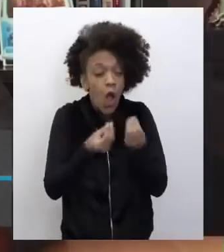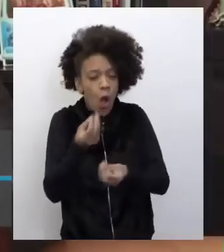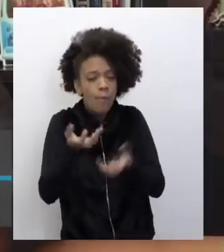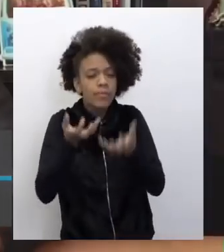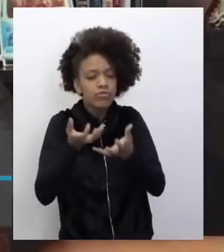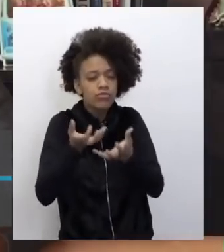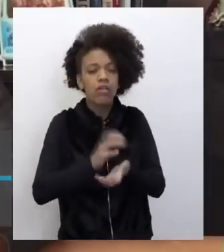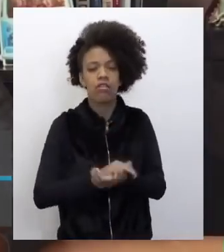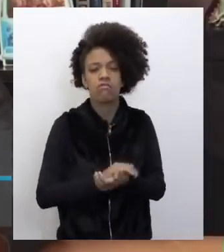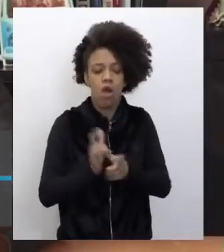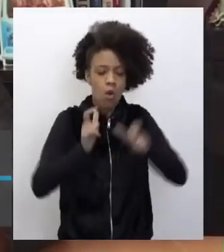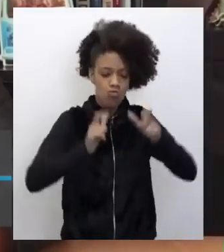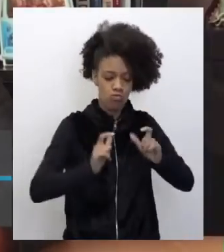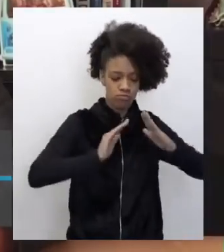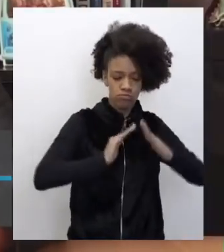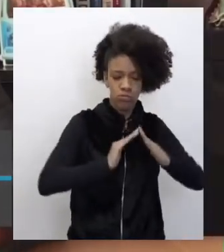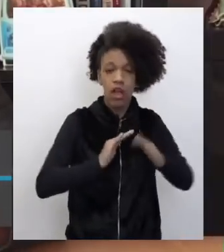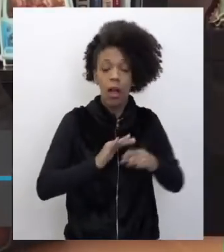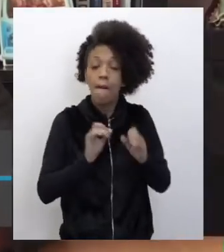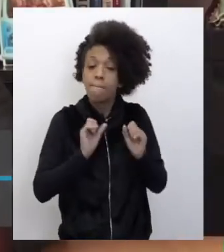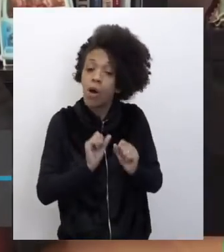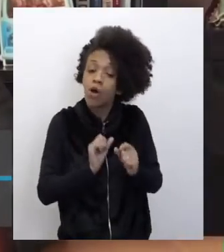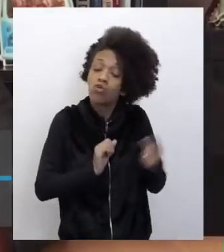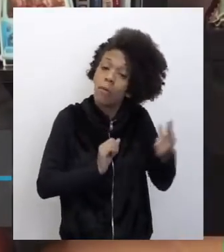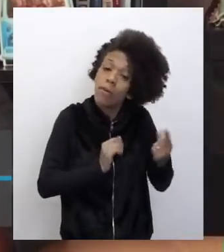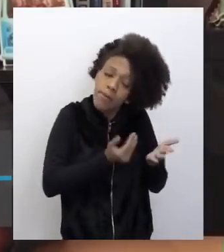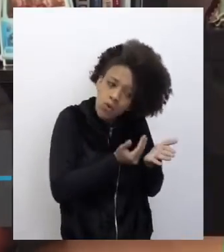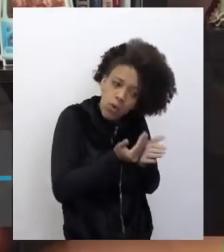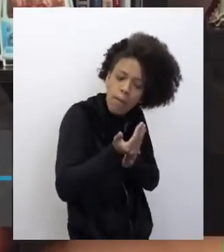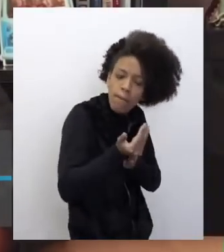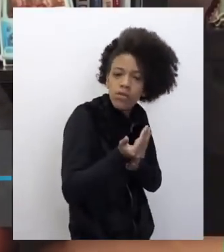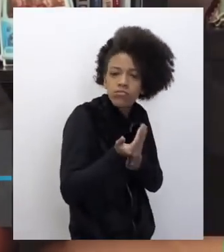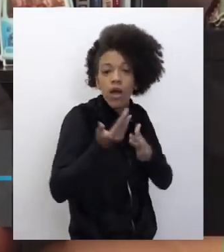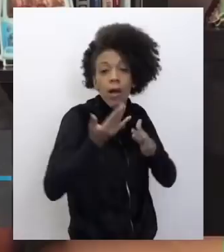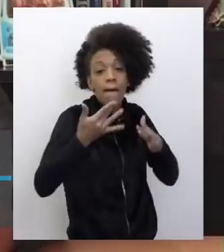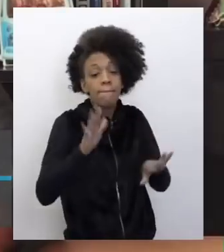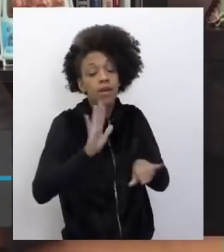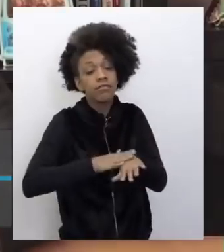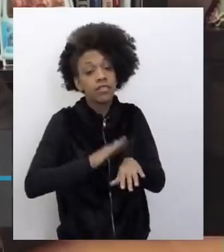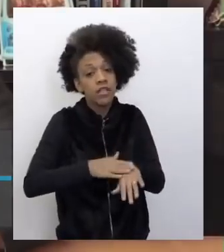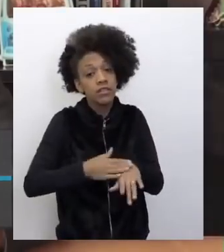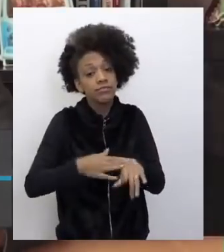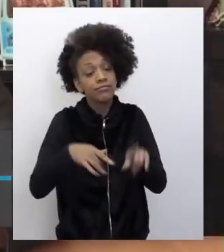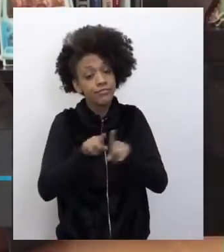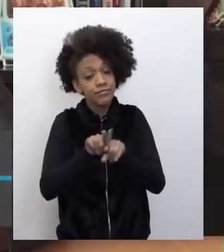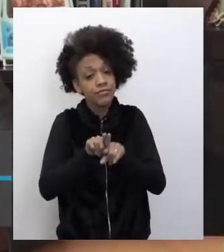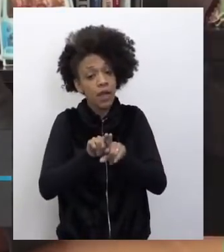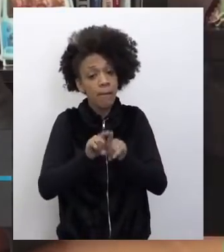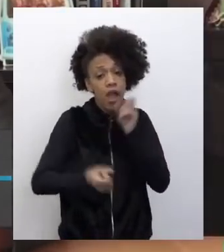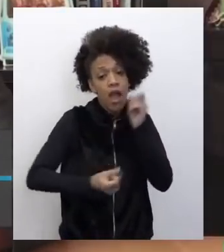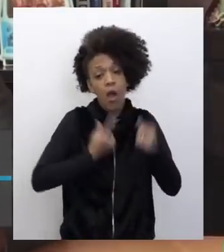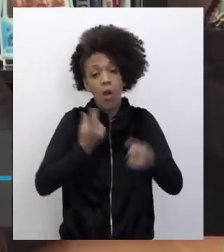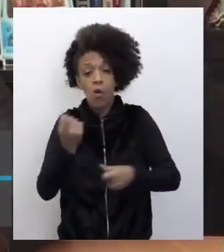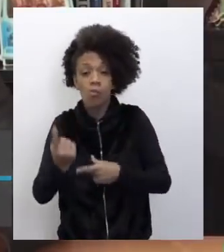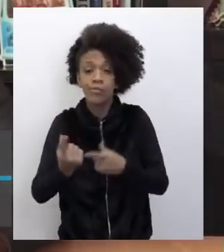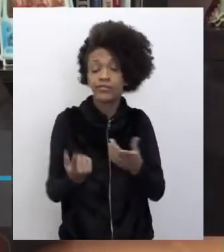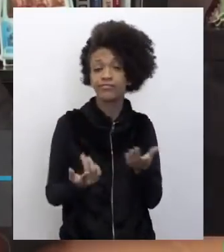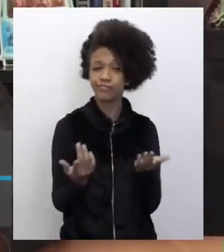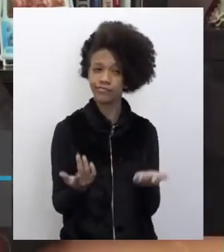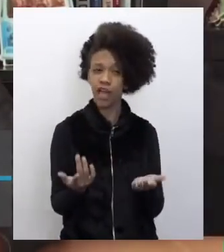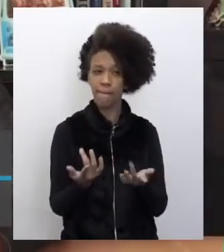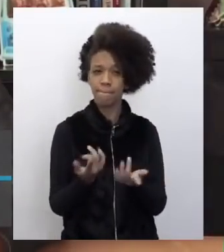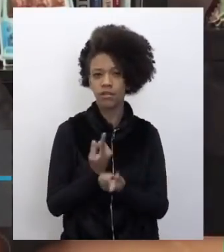fosse o lugar onde moramos pode ser um primeiro passo para agirmos e tentarmos fazer alguma coisa para tornar